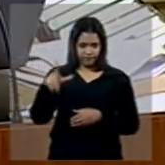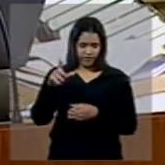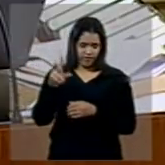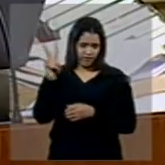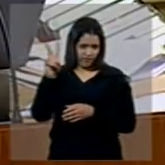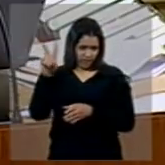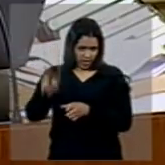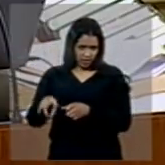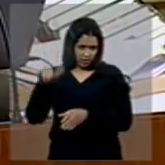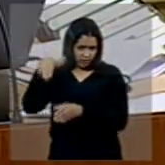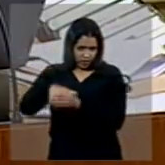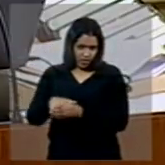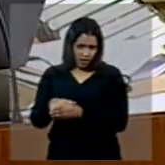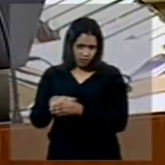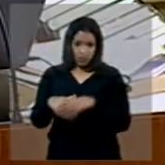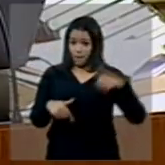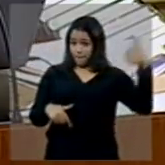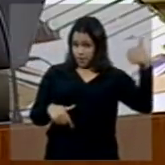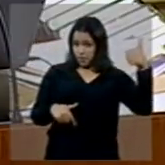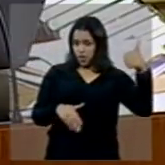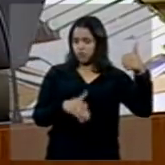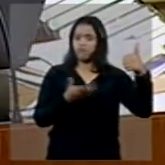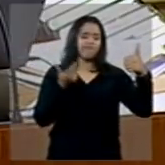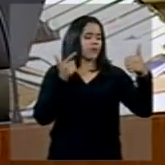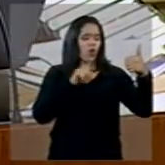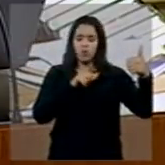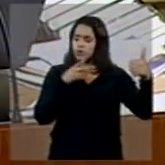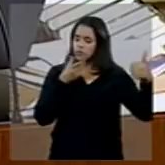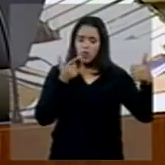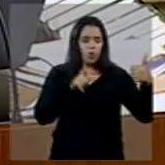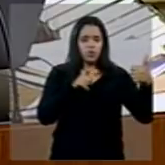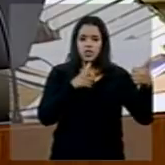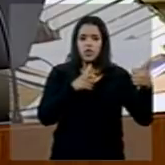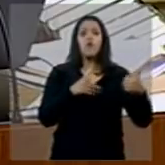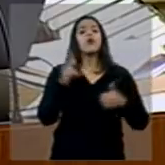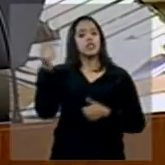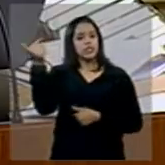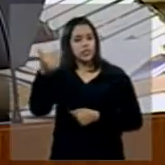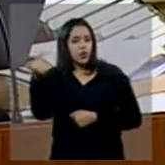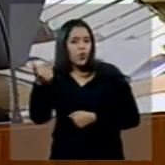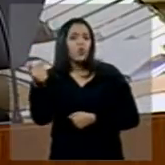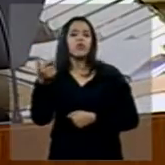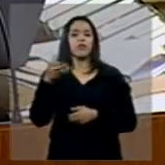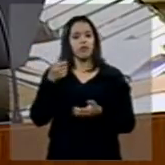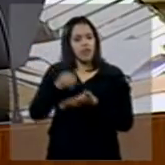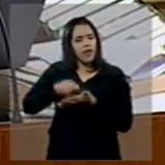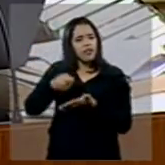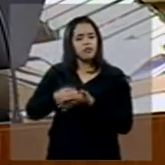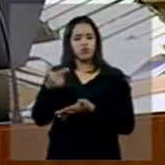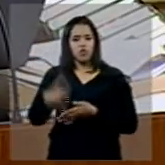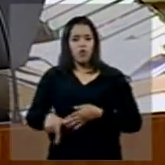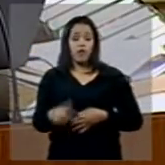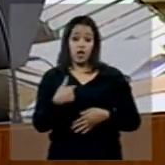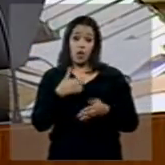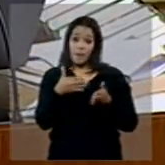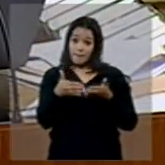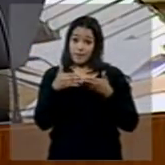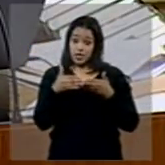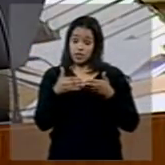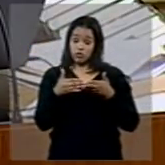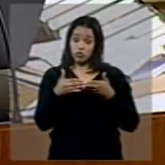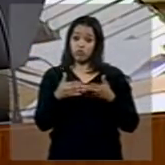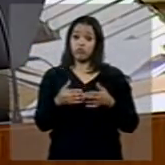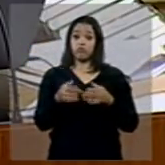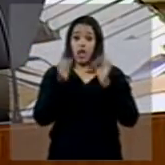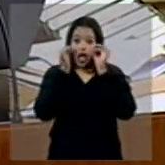peço a atenção sempre generosa de Vossa Excelência. Caso assim não